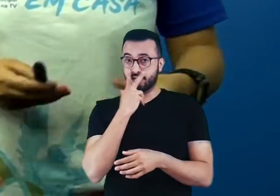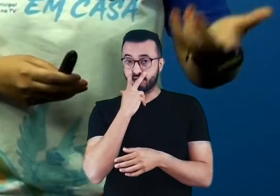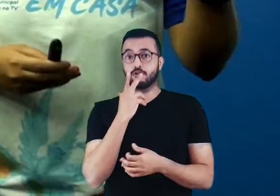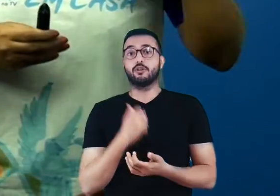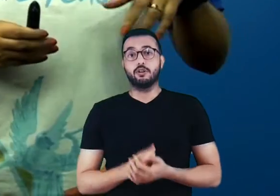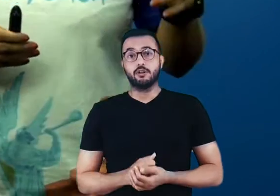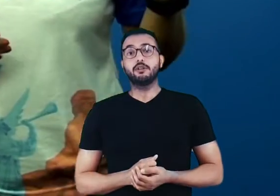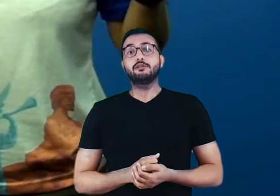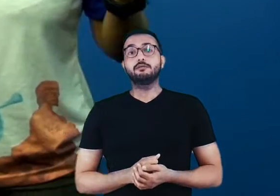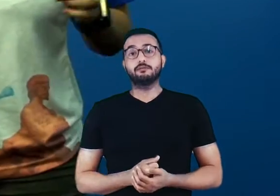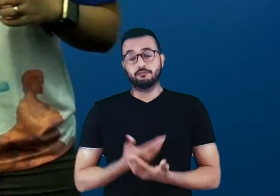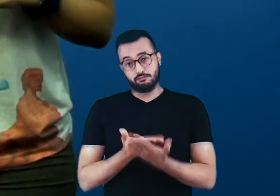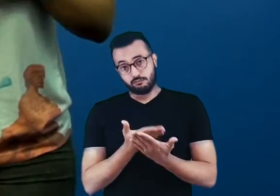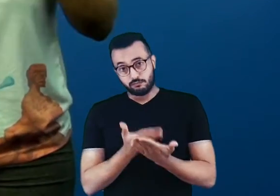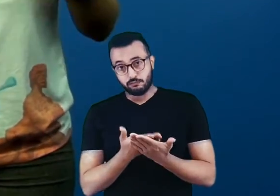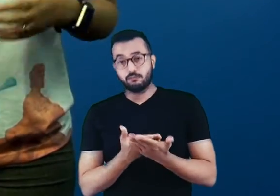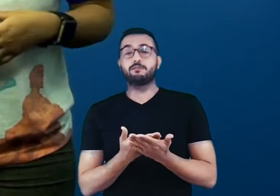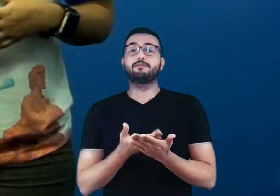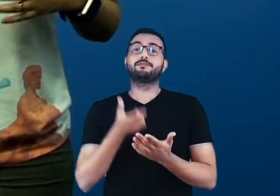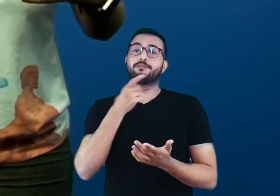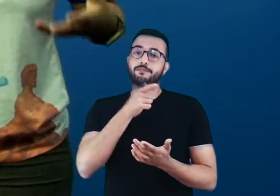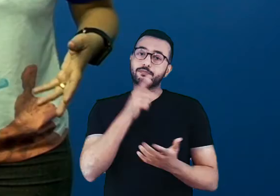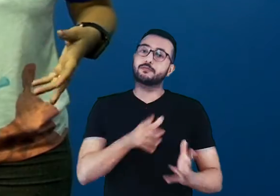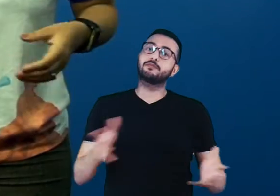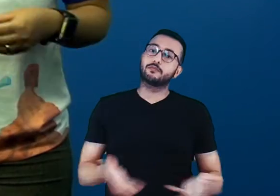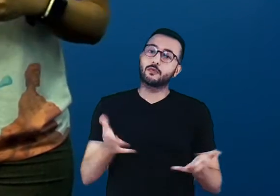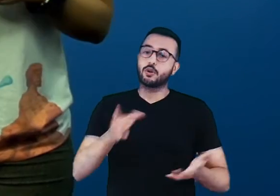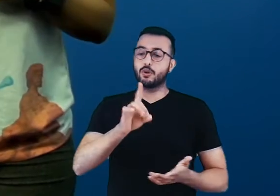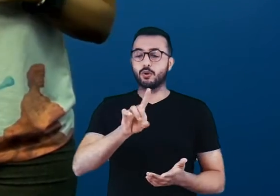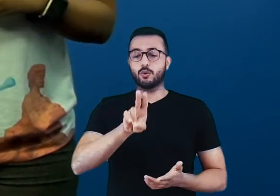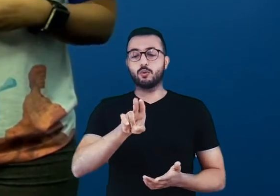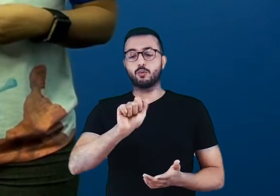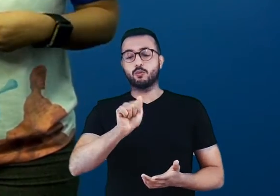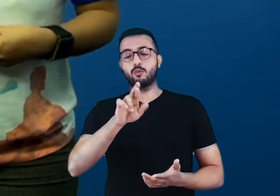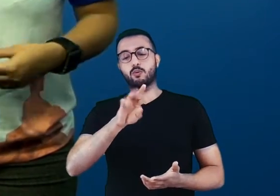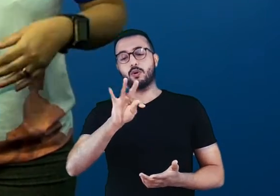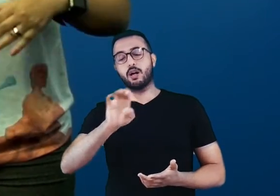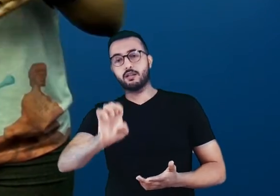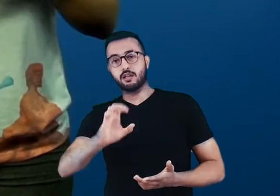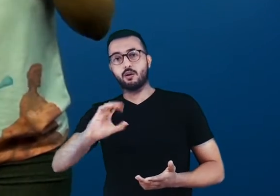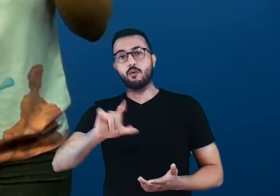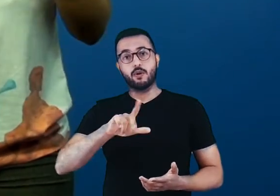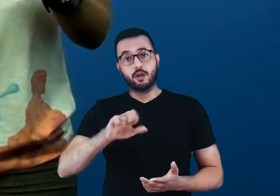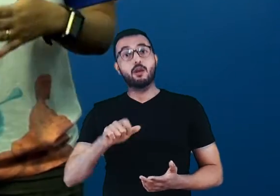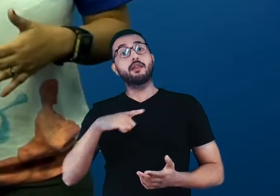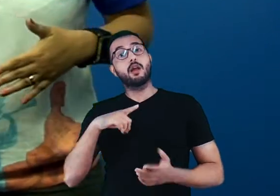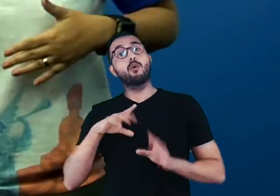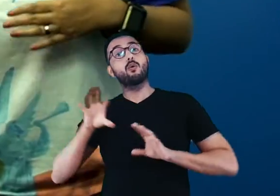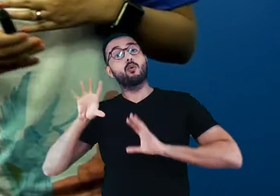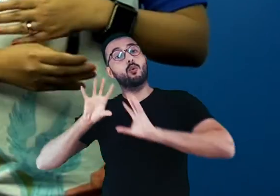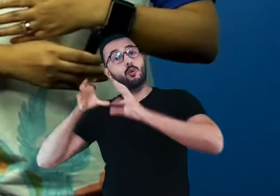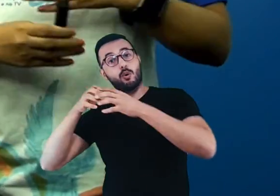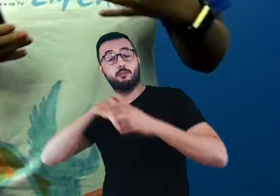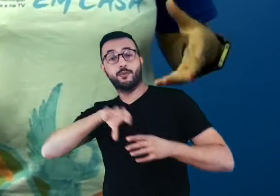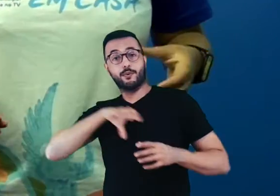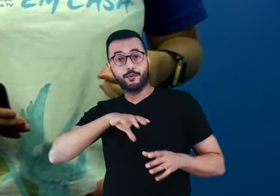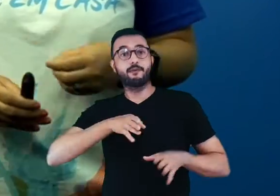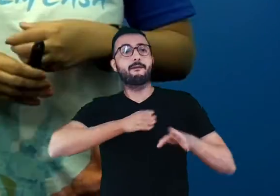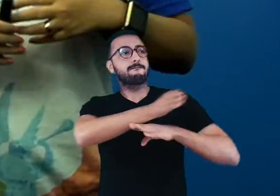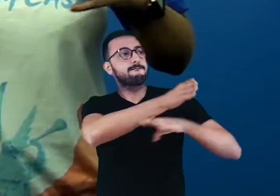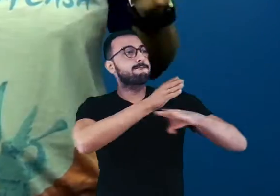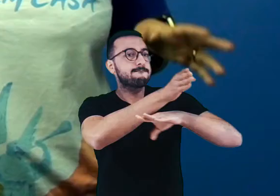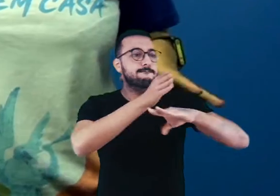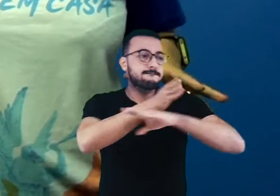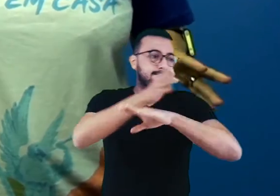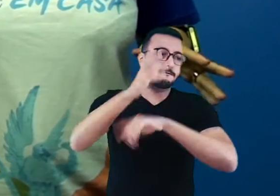né, estudamos que foi com o incentivo de Duarte Coelho que os colonizadores portugueses deram início ao desbravamento de